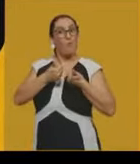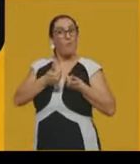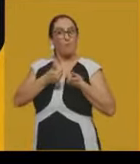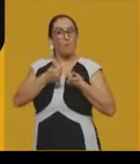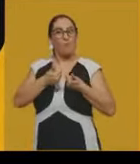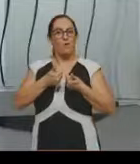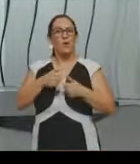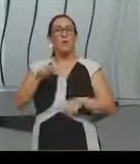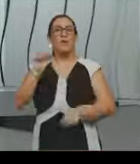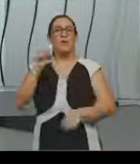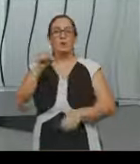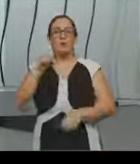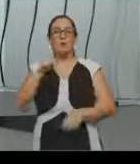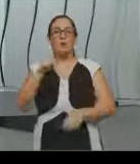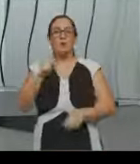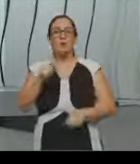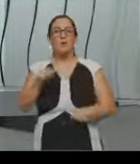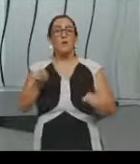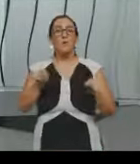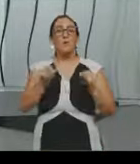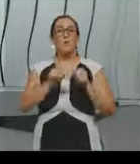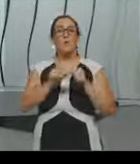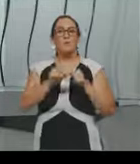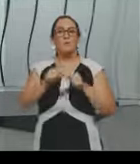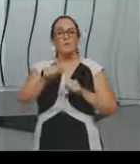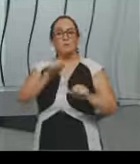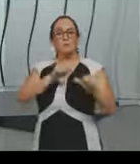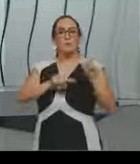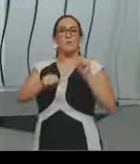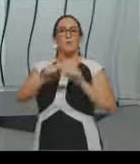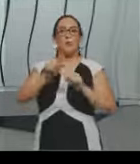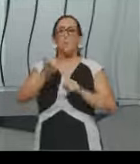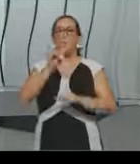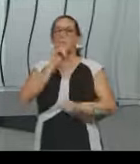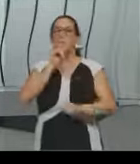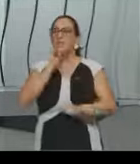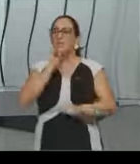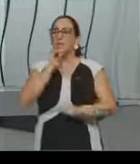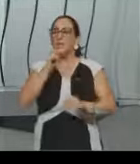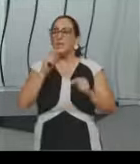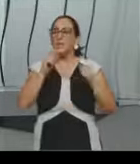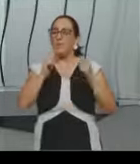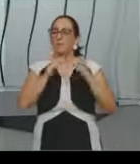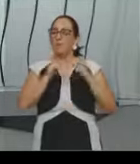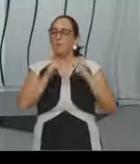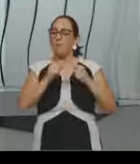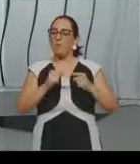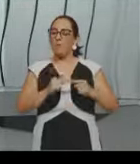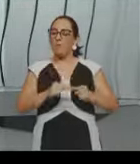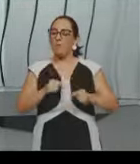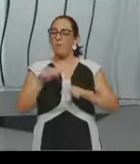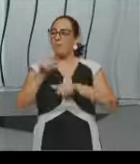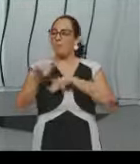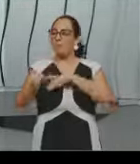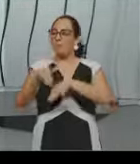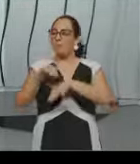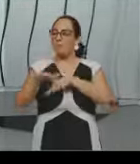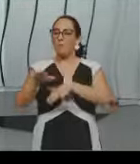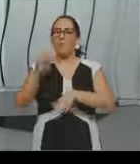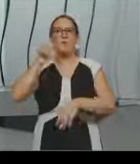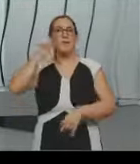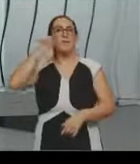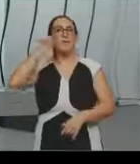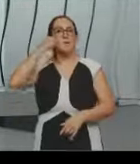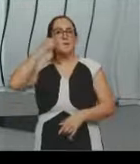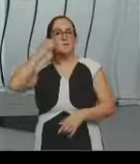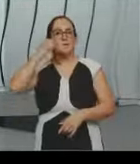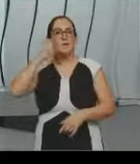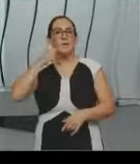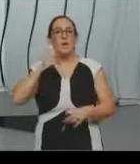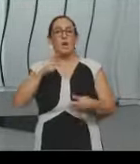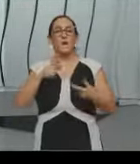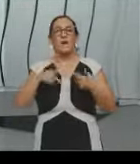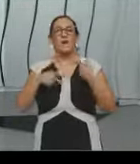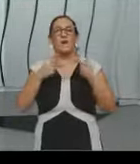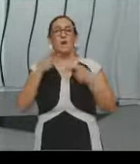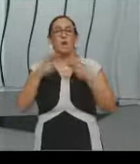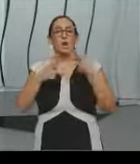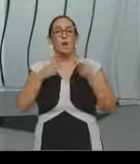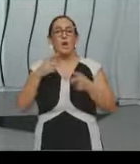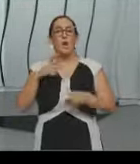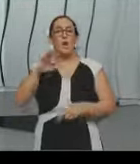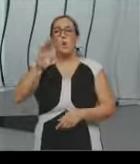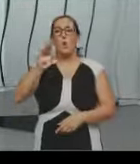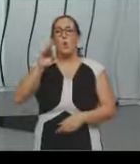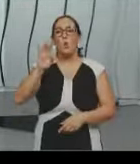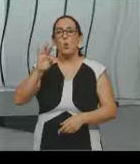alterada, né? Eu cito como exemplo alguns movimentos negros, a questão da política de cotas, até trouxe aqui um grupo da minha cidade, né? Que é o